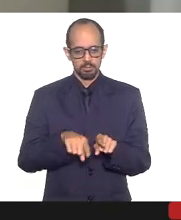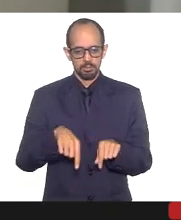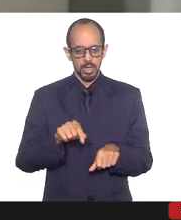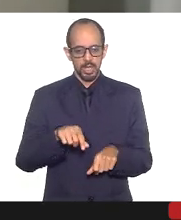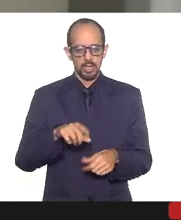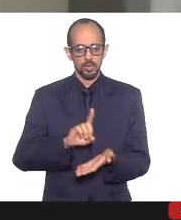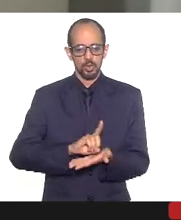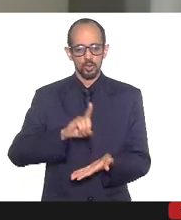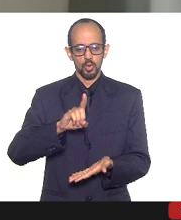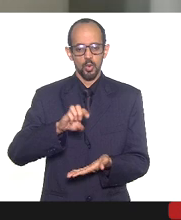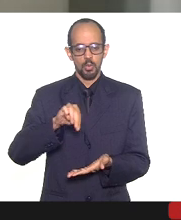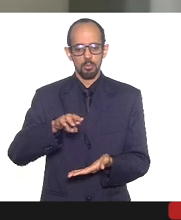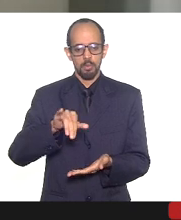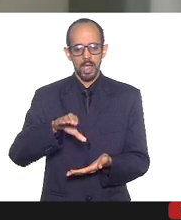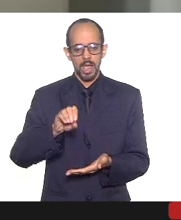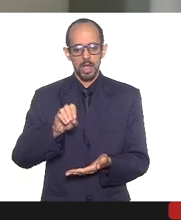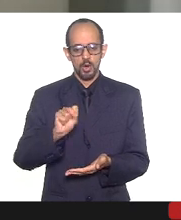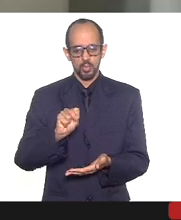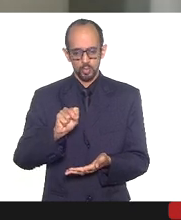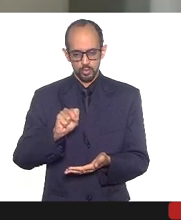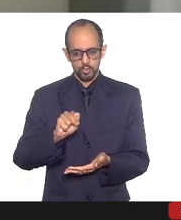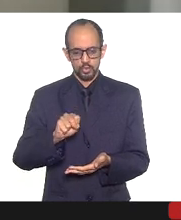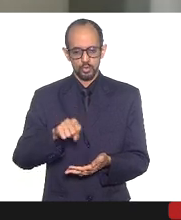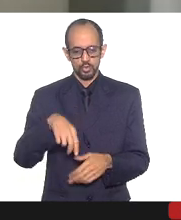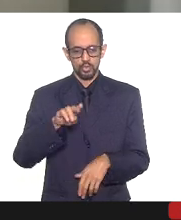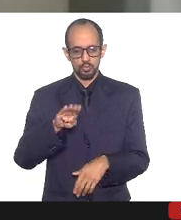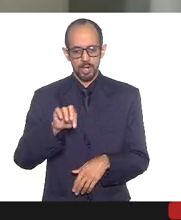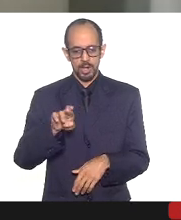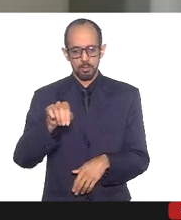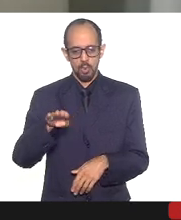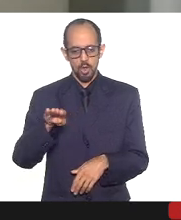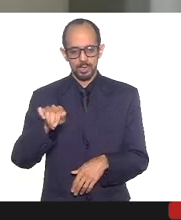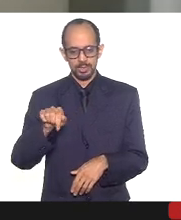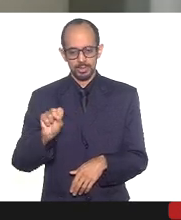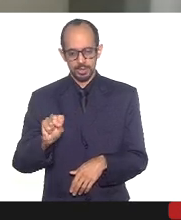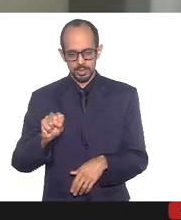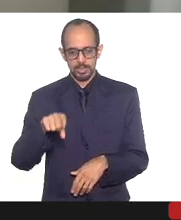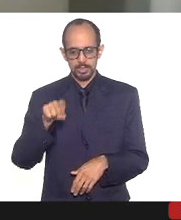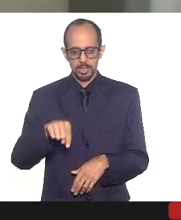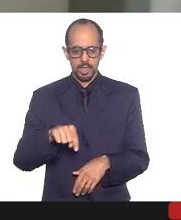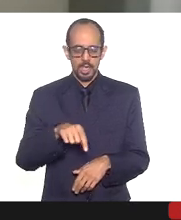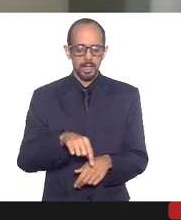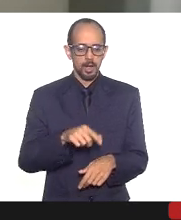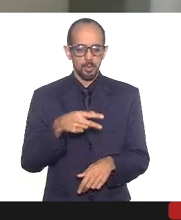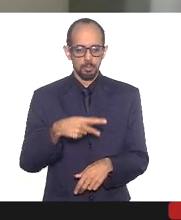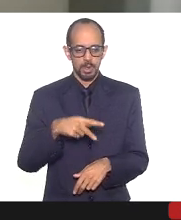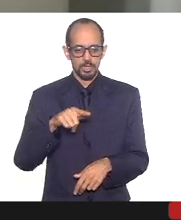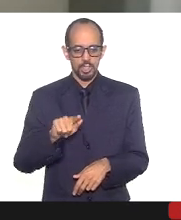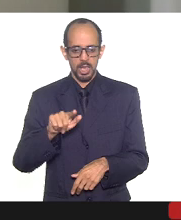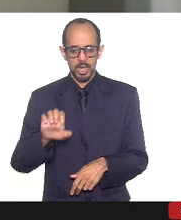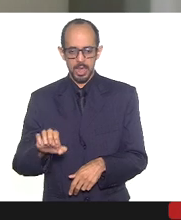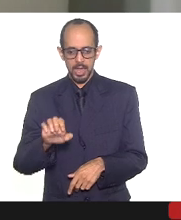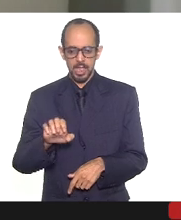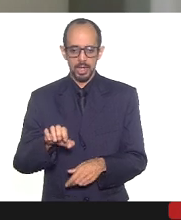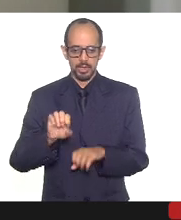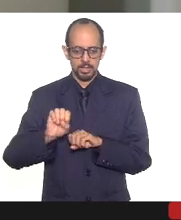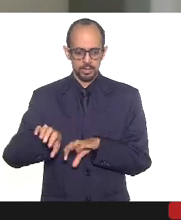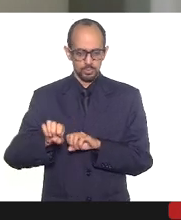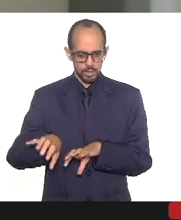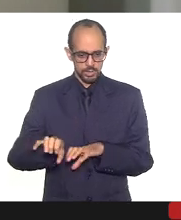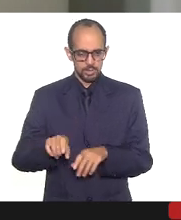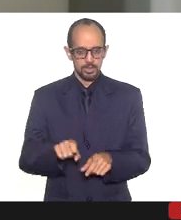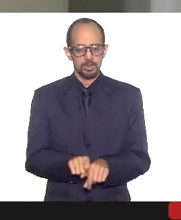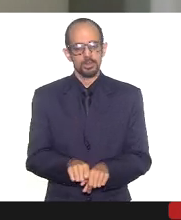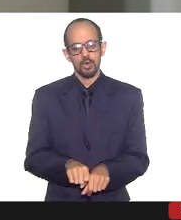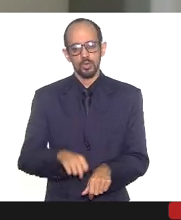Marcos Barbosa, que é o nosso PGE da Educação, e pessoa dos nossos quadros aqui,